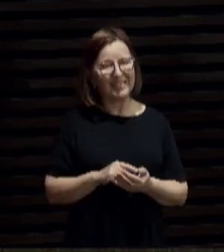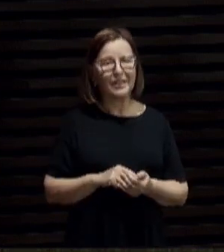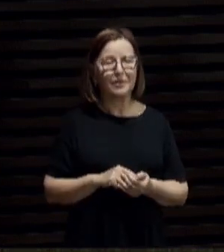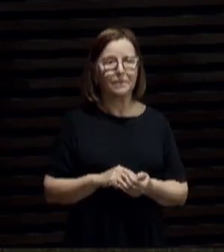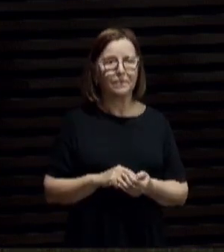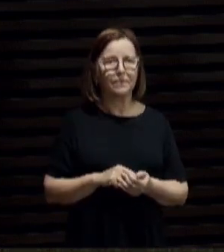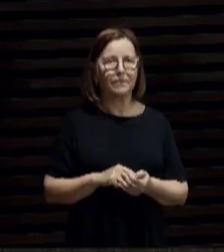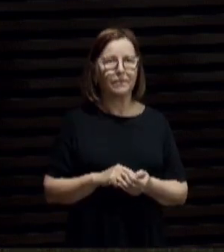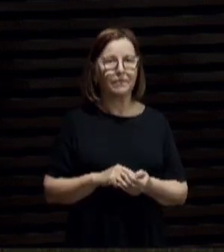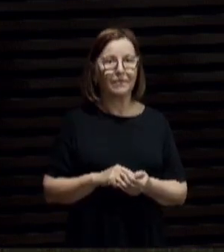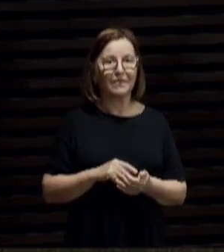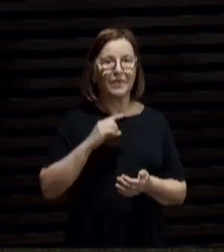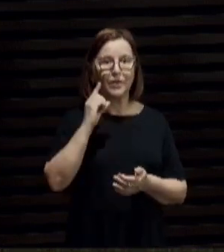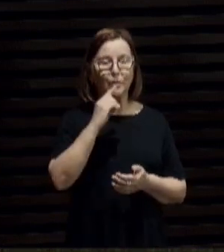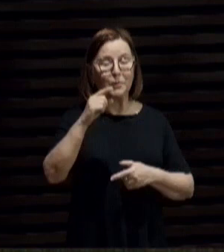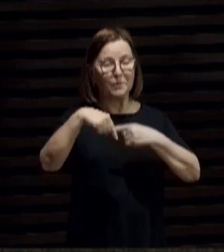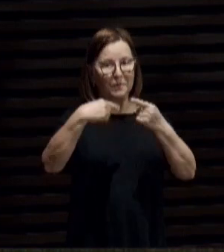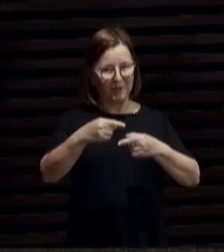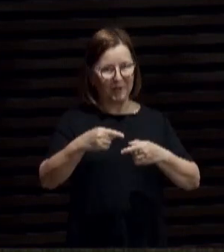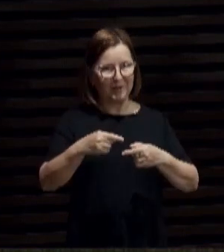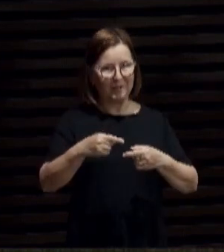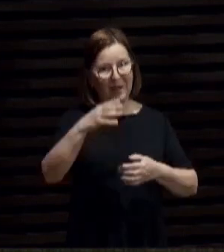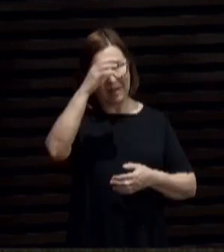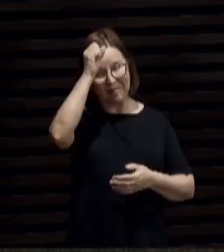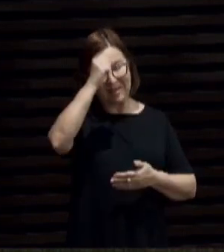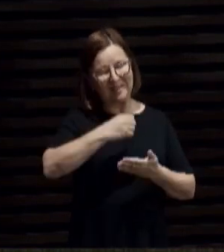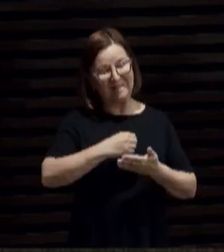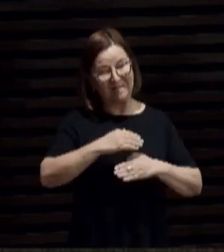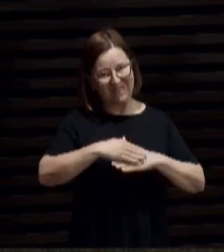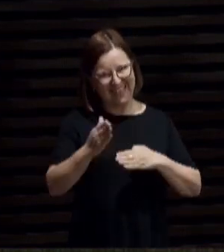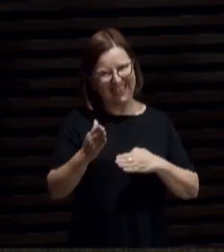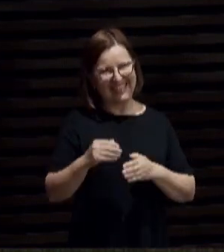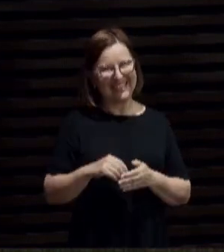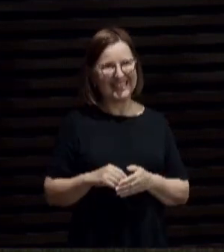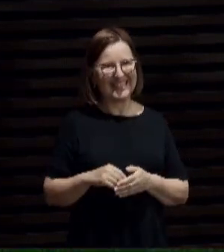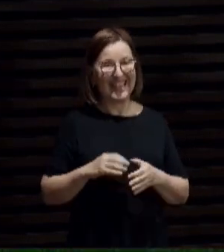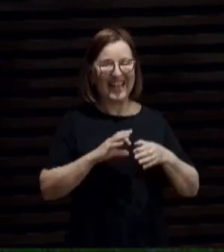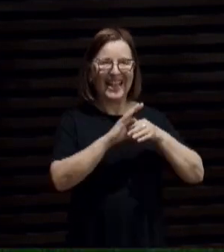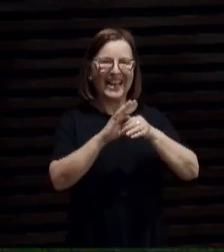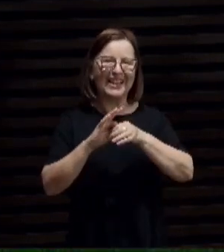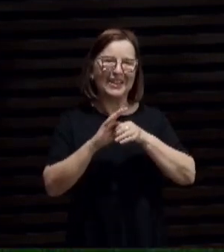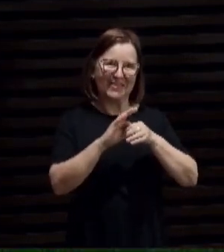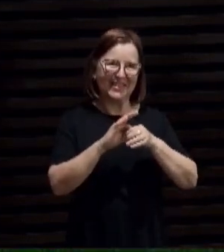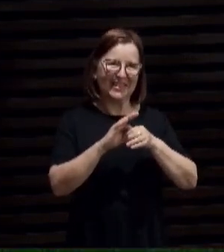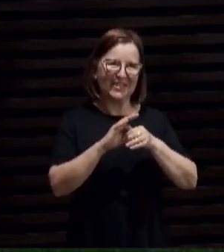Nós vamos domingo que vem trabalhar um pouquinho mais isso aqui. A comunhão do partido pão.